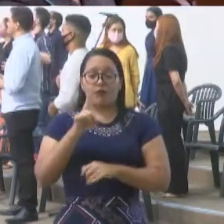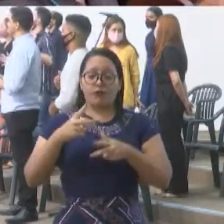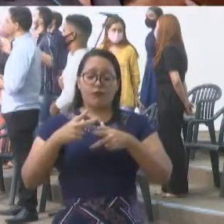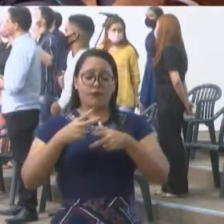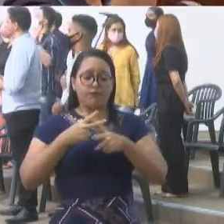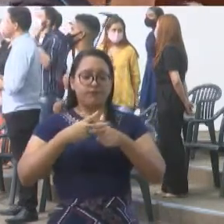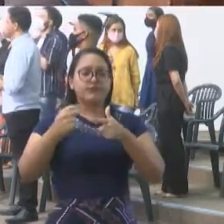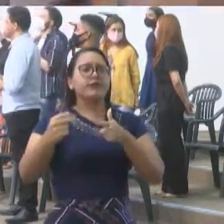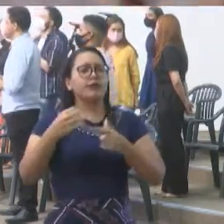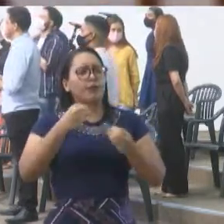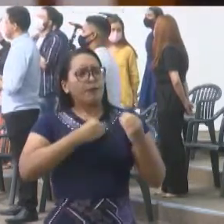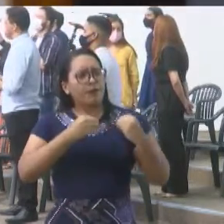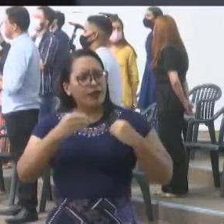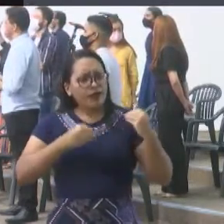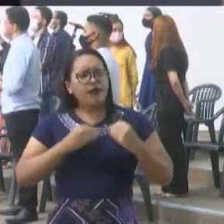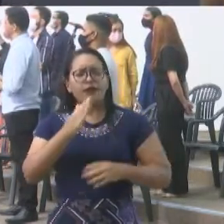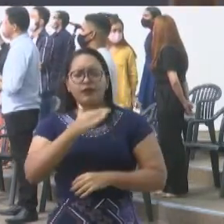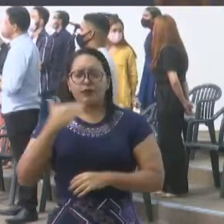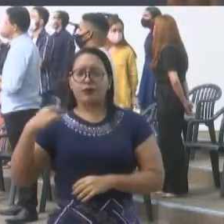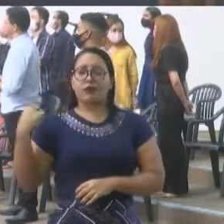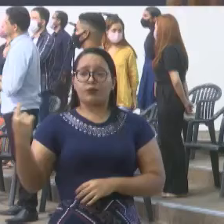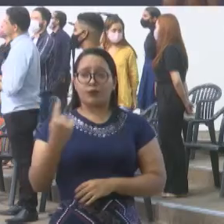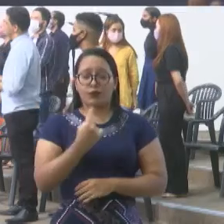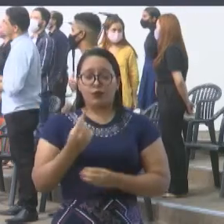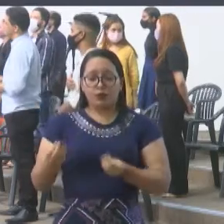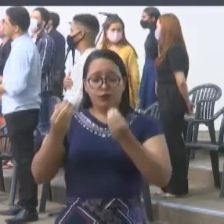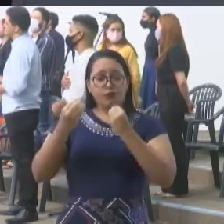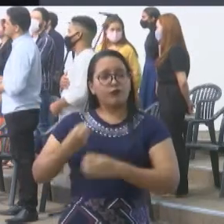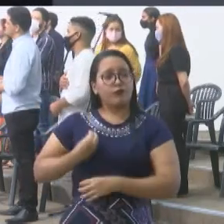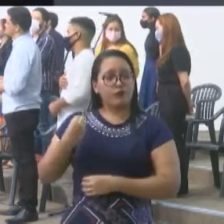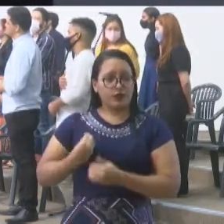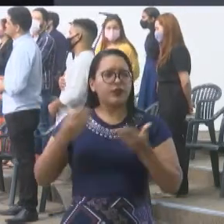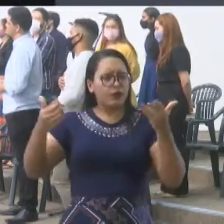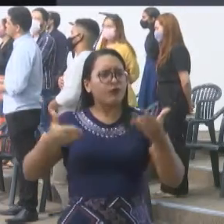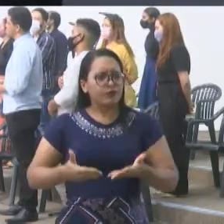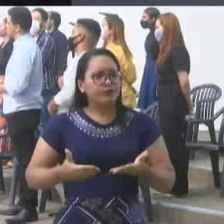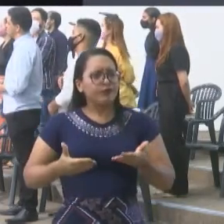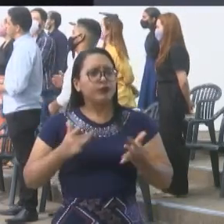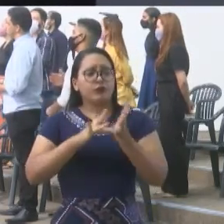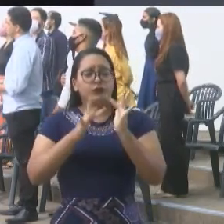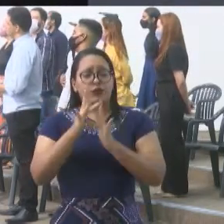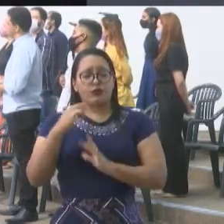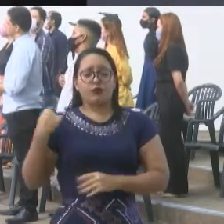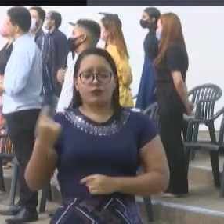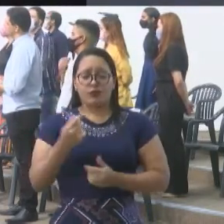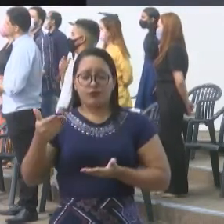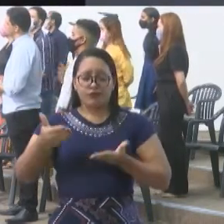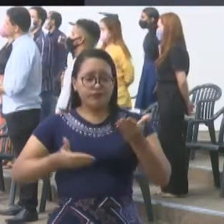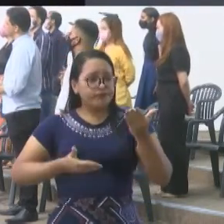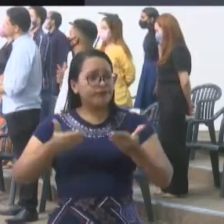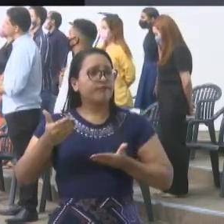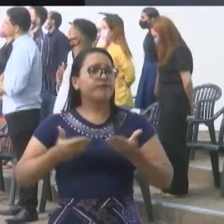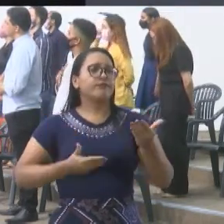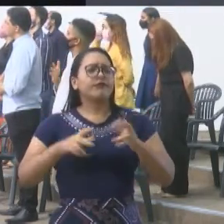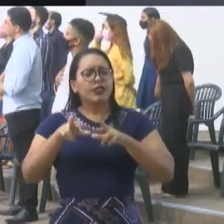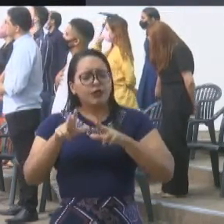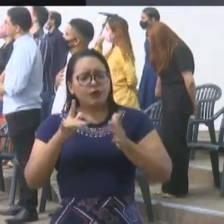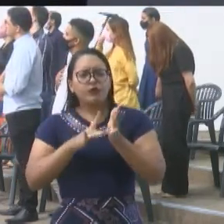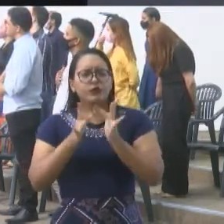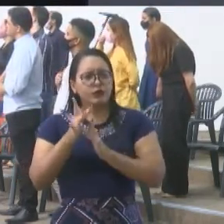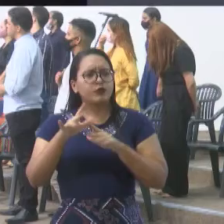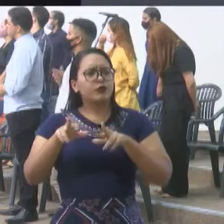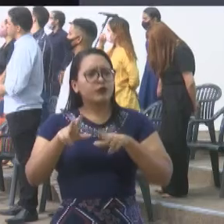a morte por amor a você que está aqui hoje. Esse é o Jesus que nós servimos. E assim como Jesus fez com